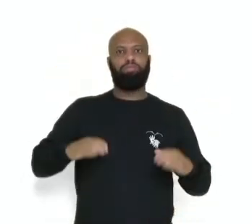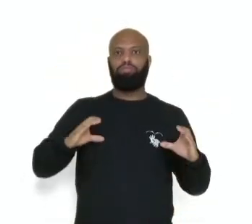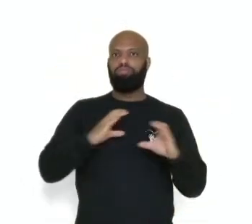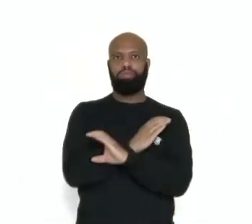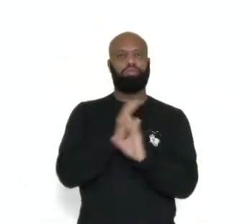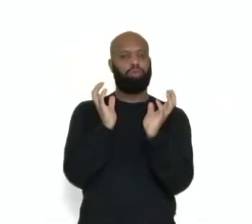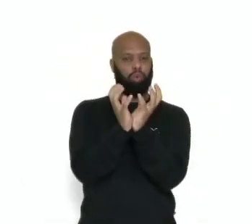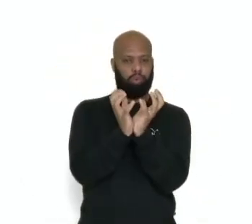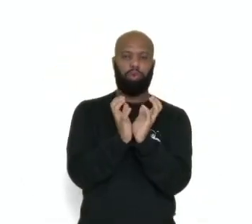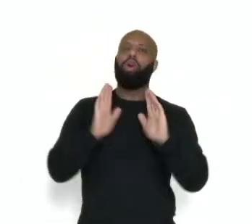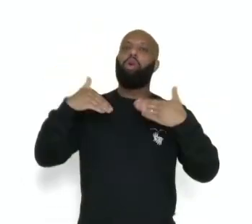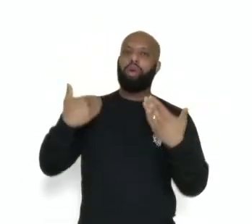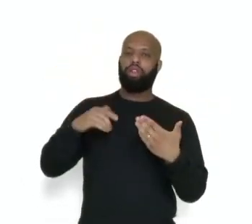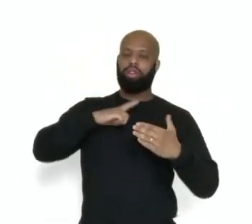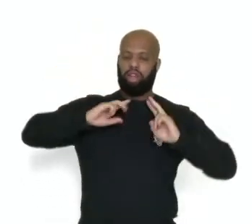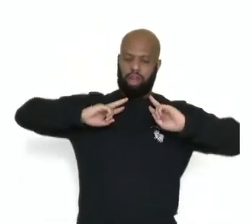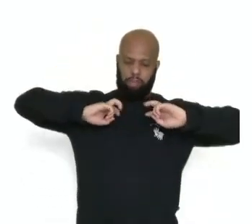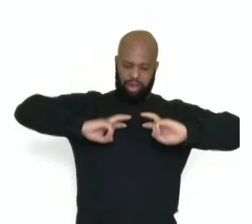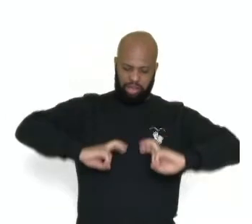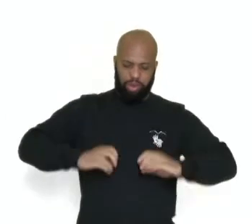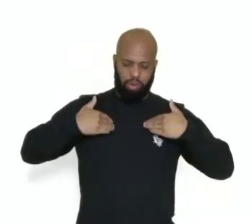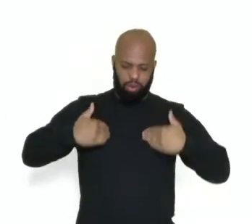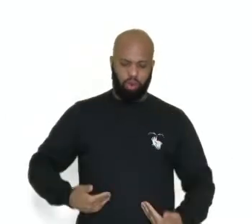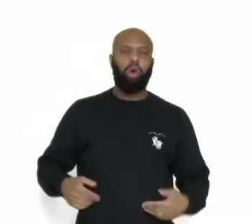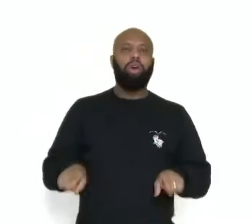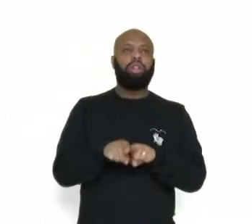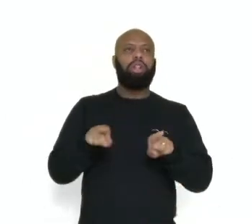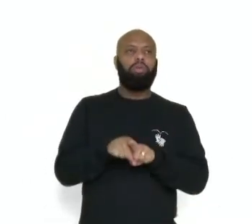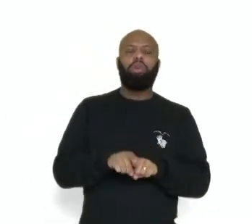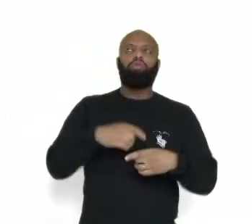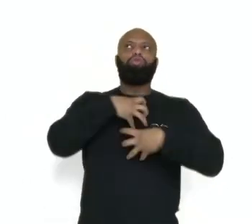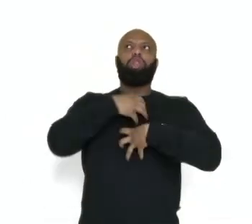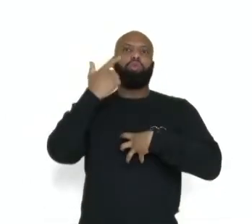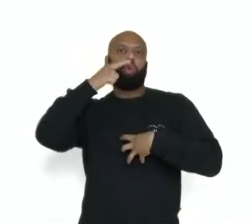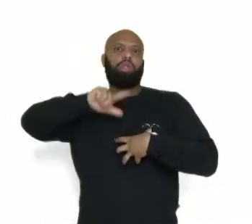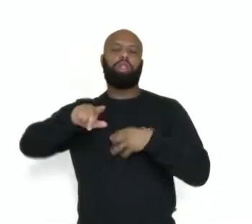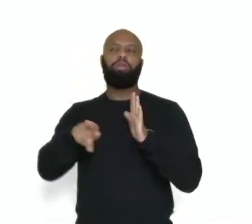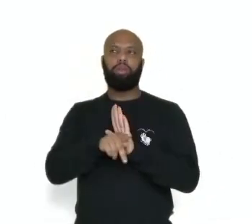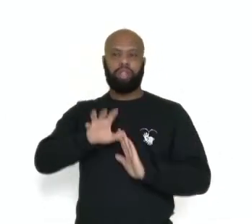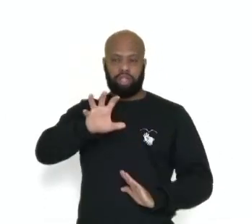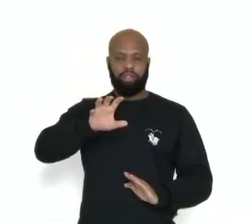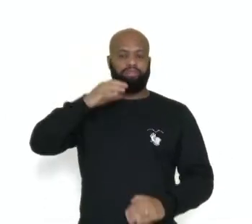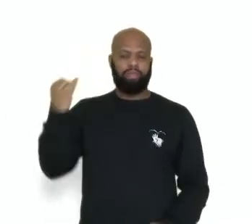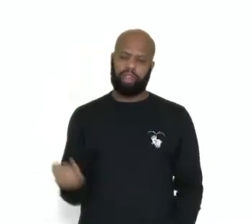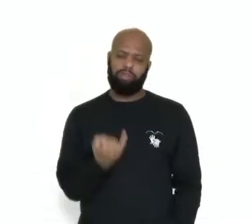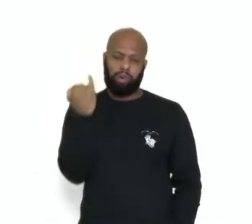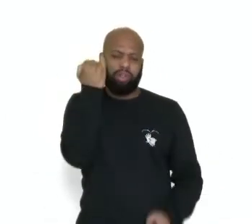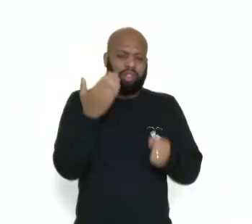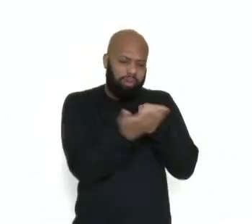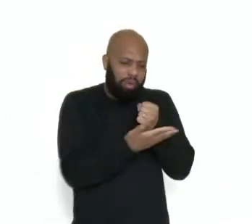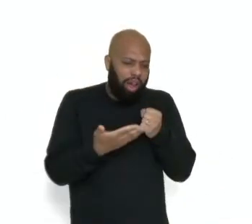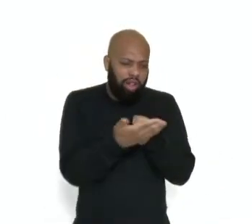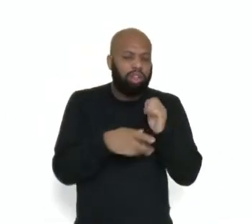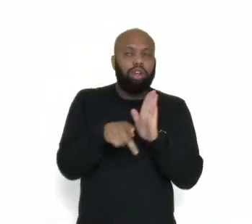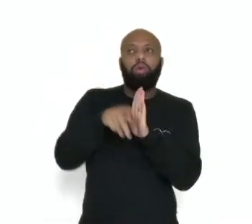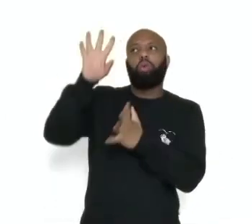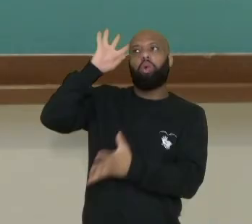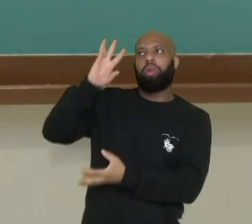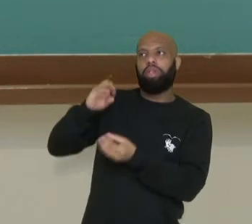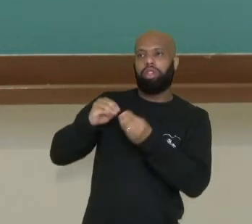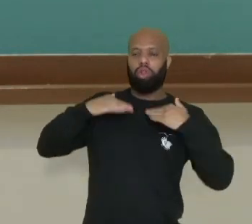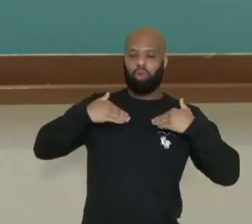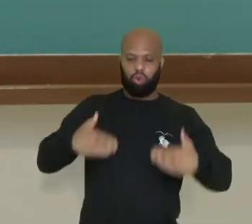conjunto escuta do corpo o estado de presença alcançado por essa escuta são fundamentais para a compreensão